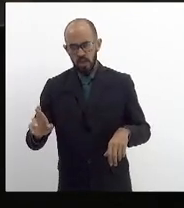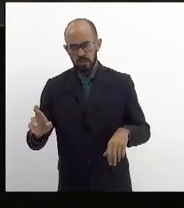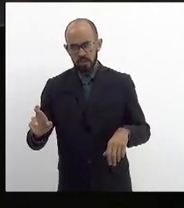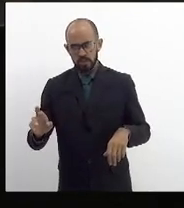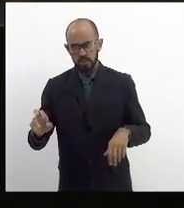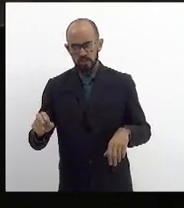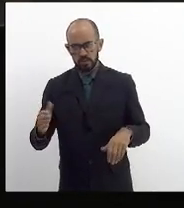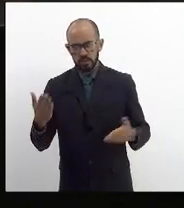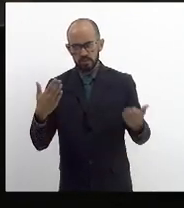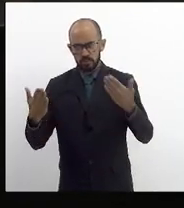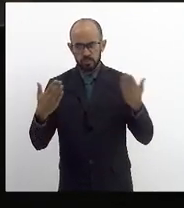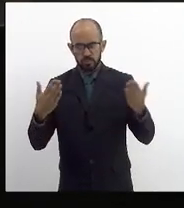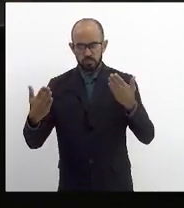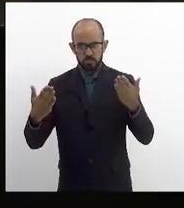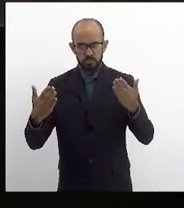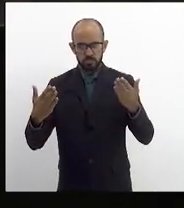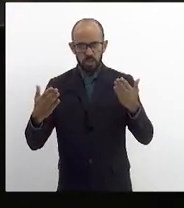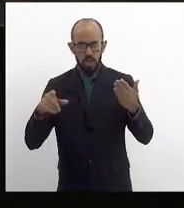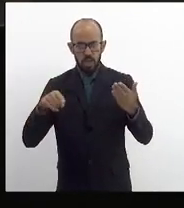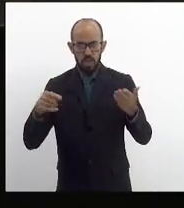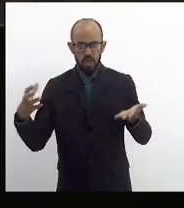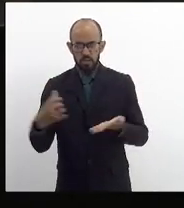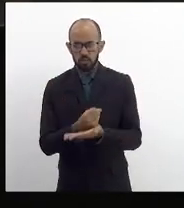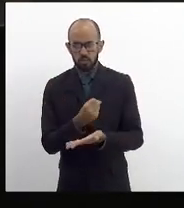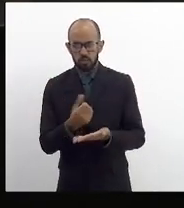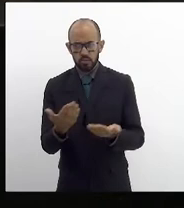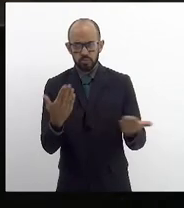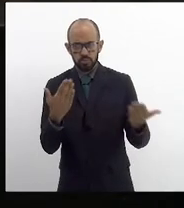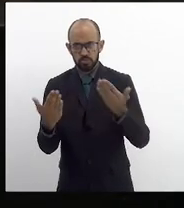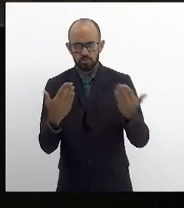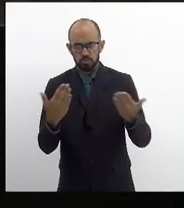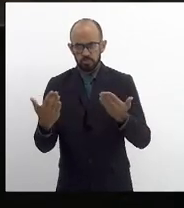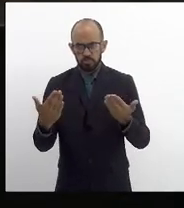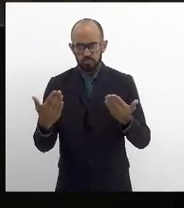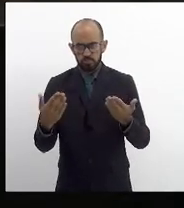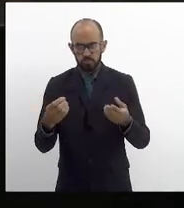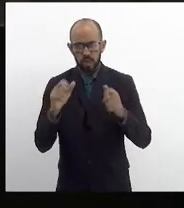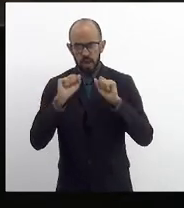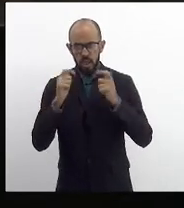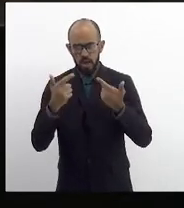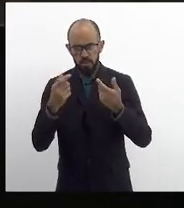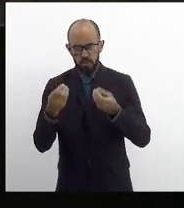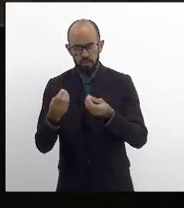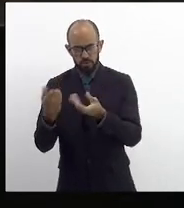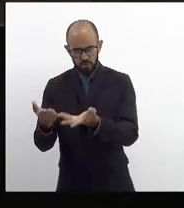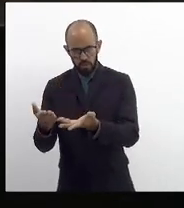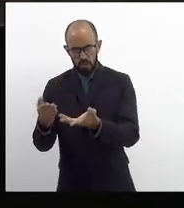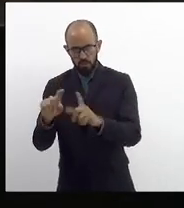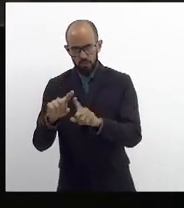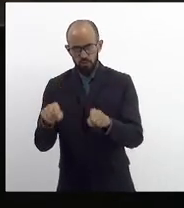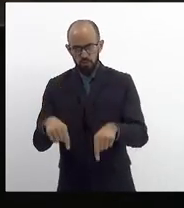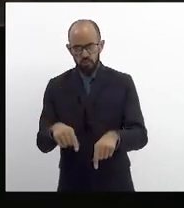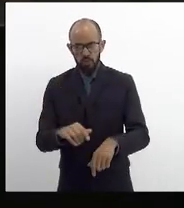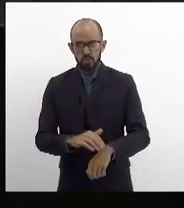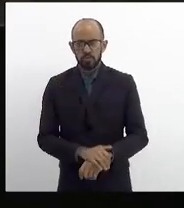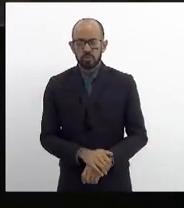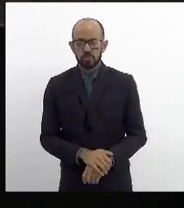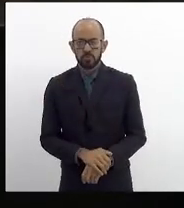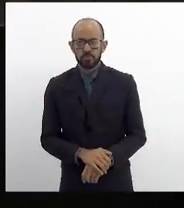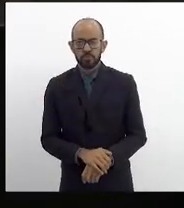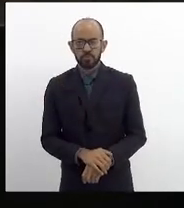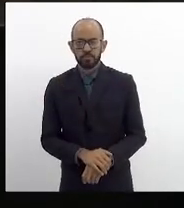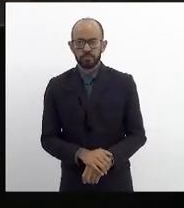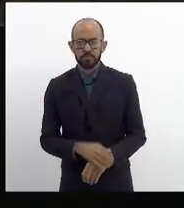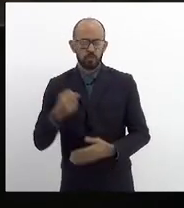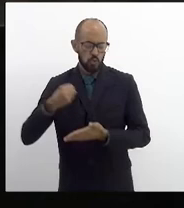parâmetro né foi o pagamento das conquistas que Assembleia Legislativa da os seus servidores e tivemos uma grande